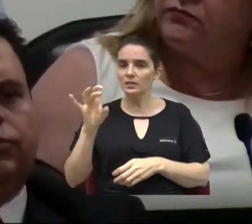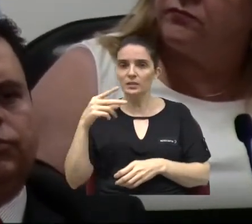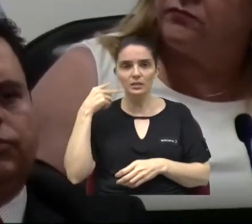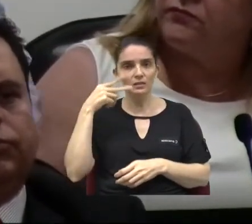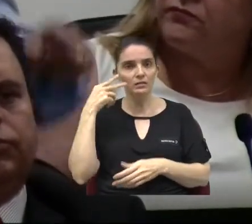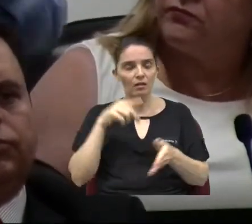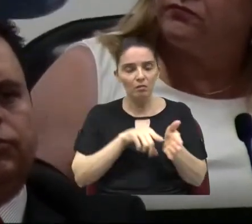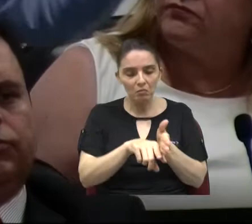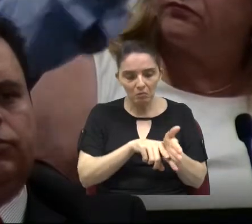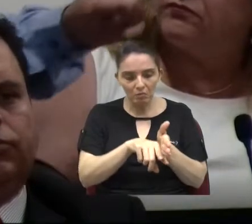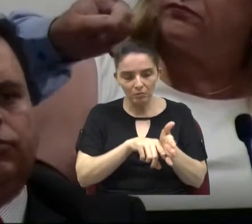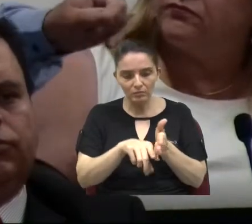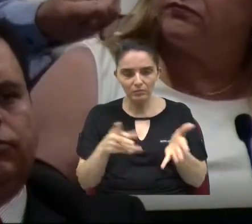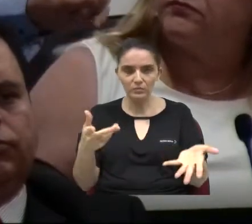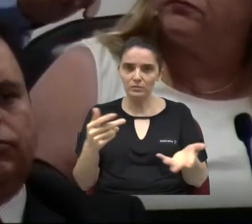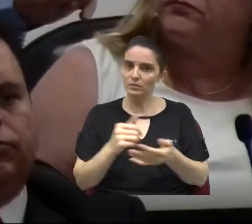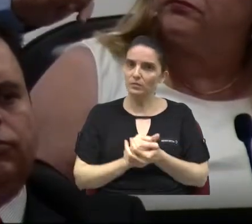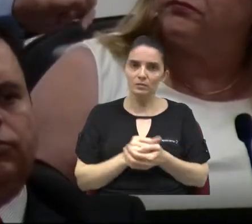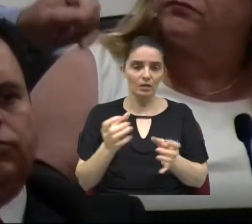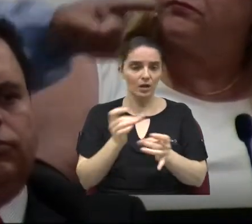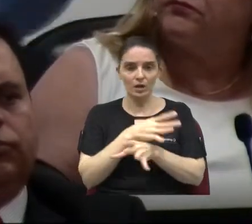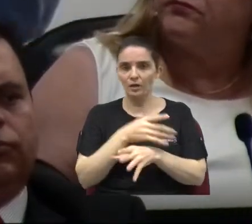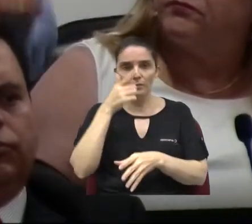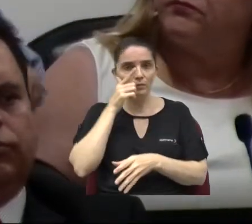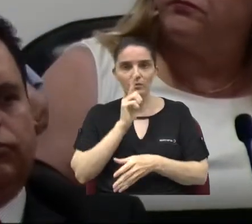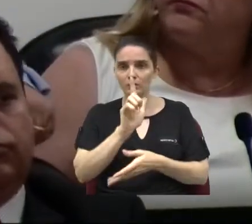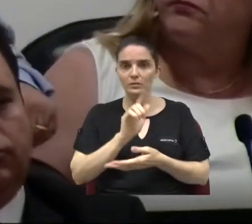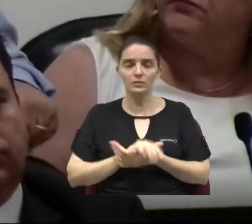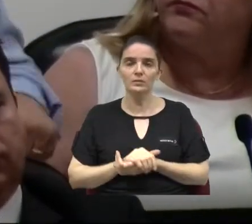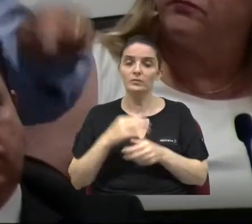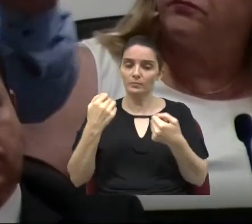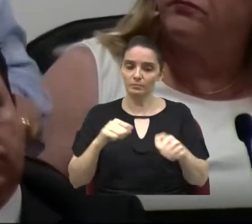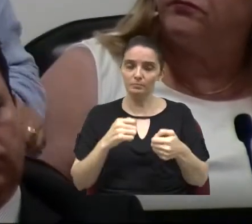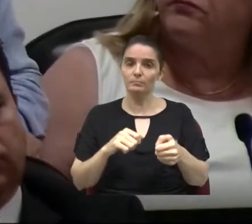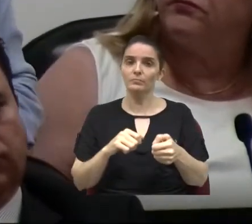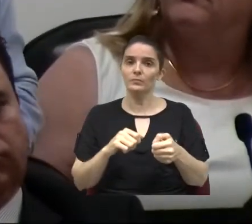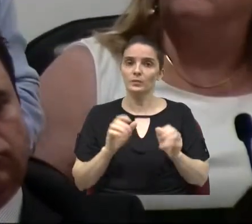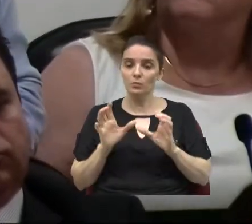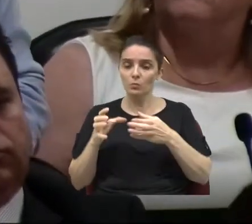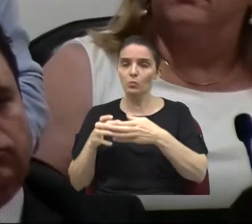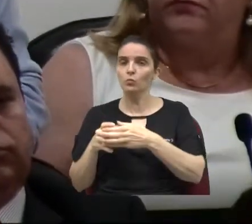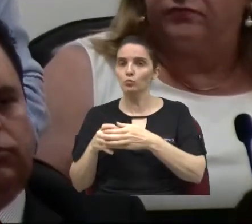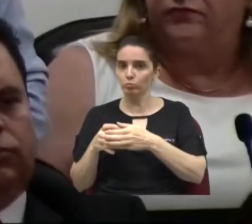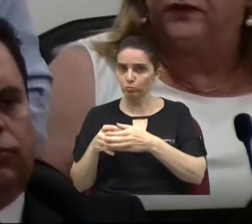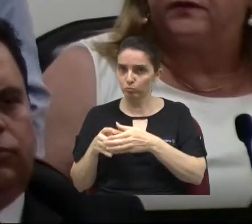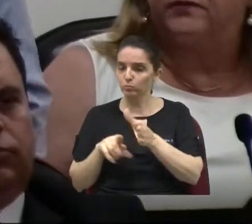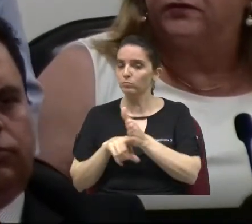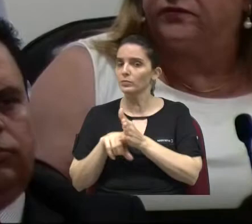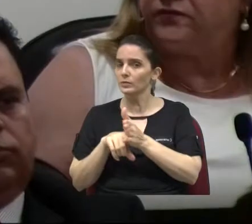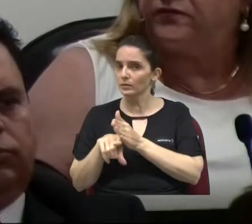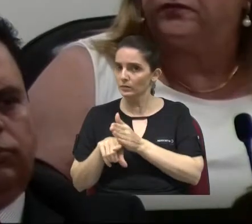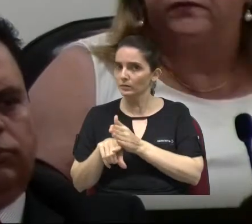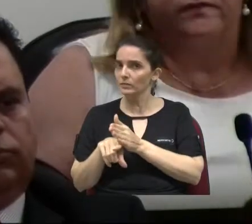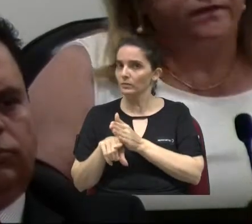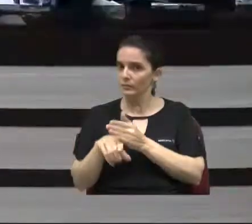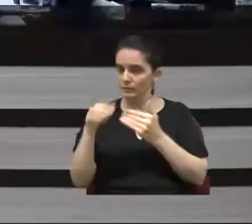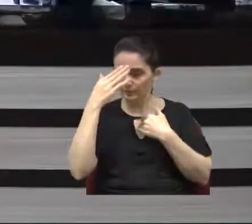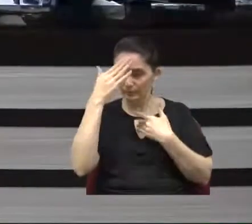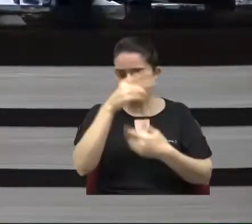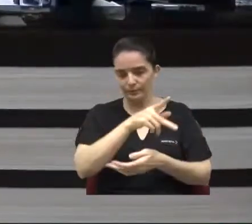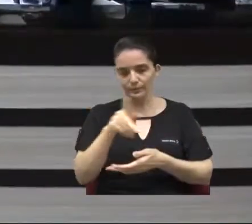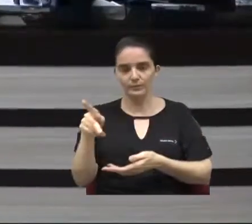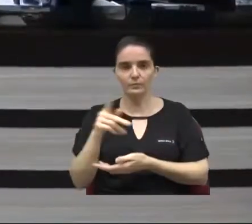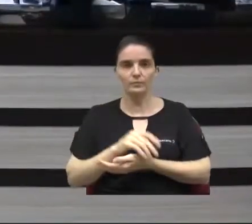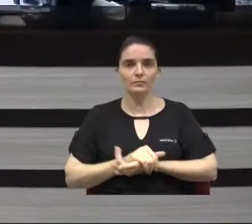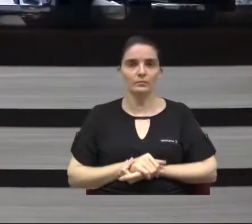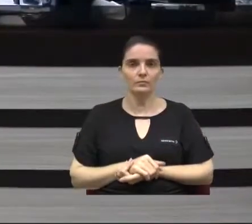estudando o requerimento, nós vamos terminar e não conseguir. Nós temos que implantar uma comissão para estudar esse assunto. Obrigado, presidente.